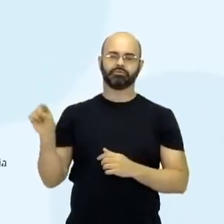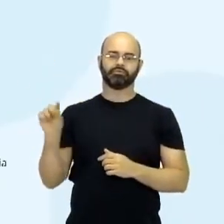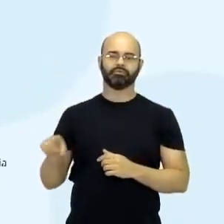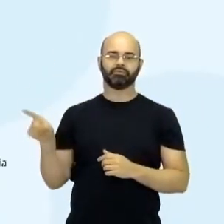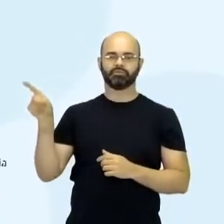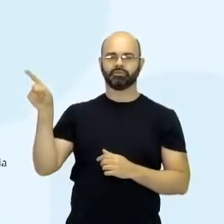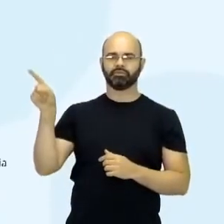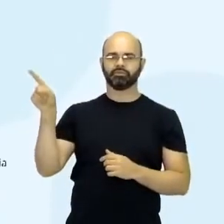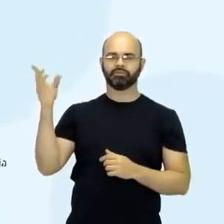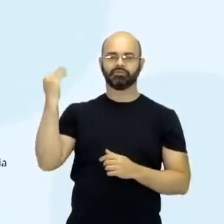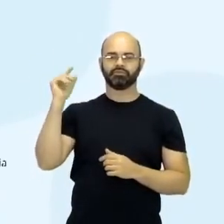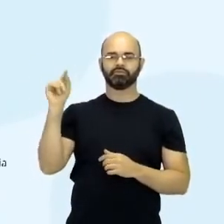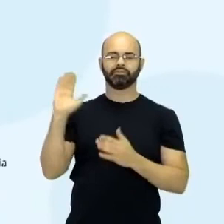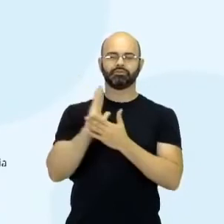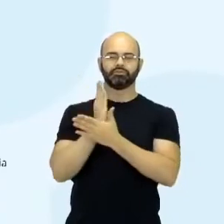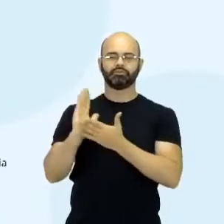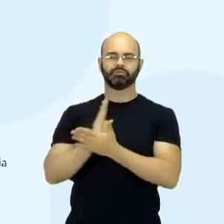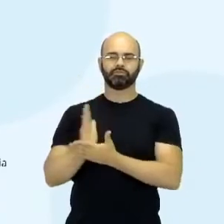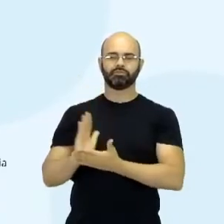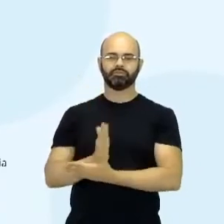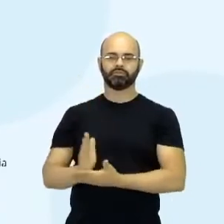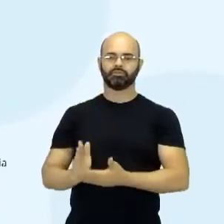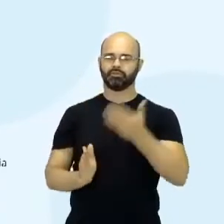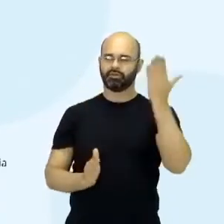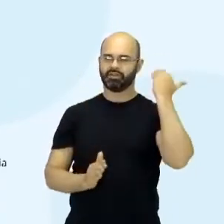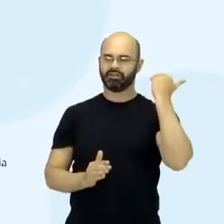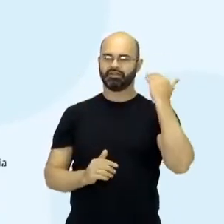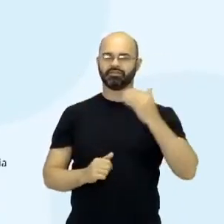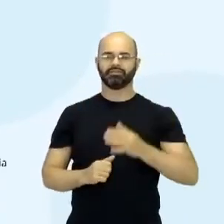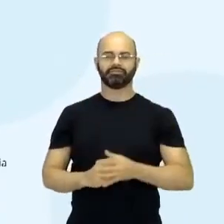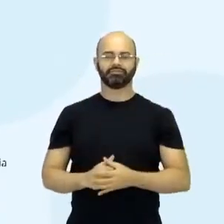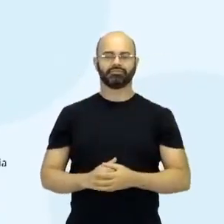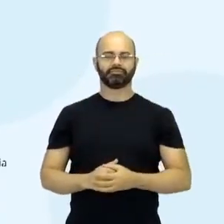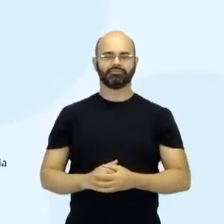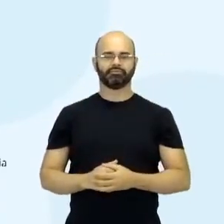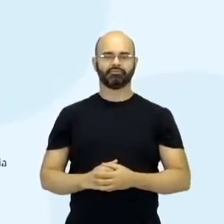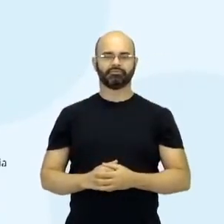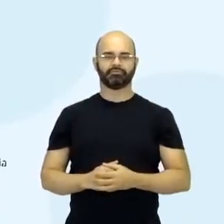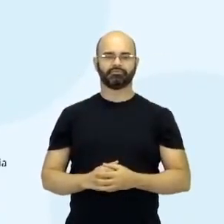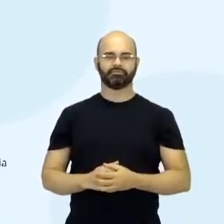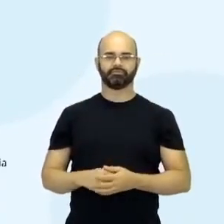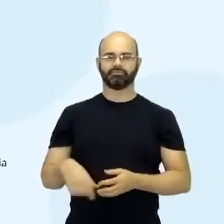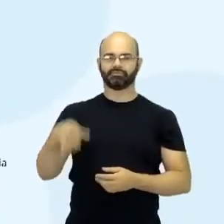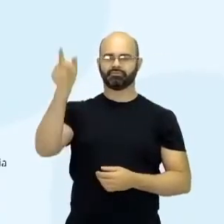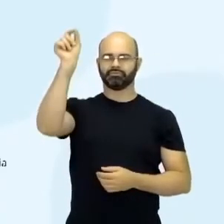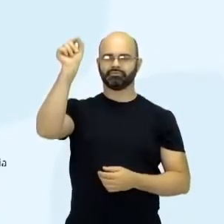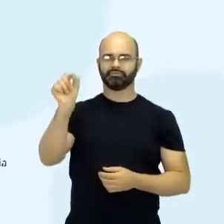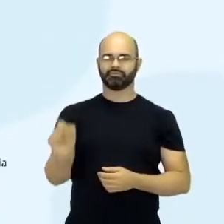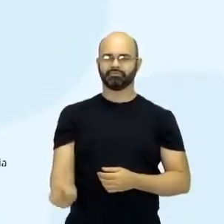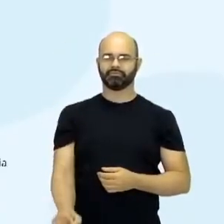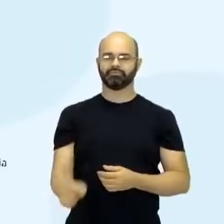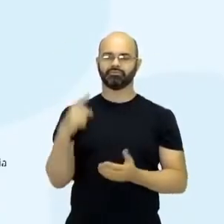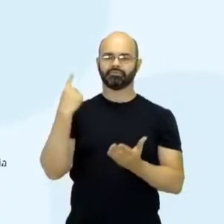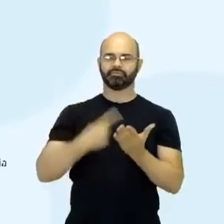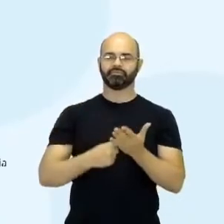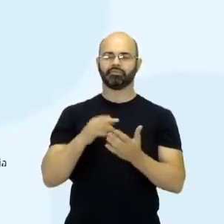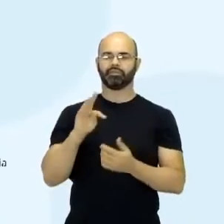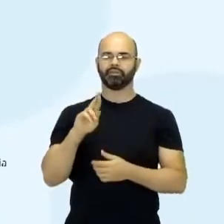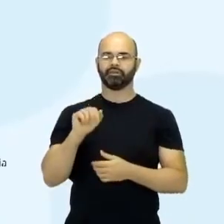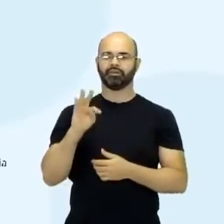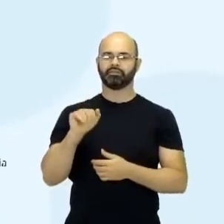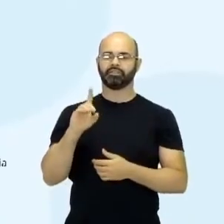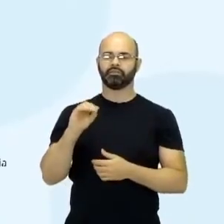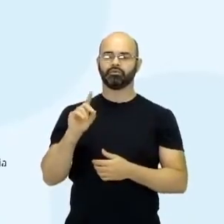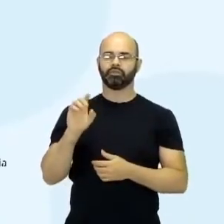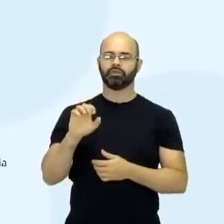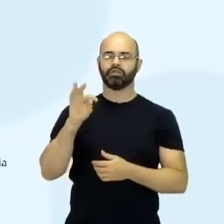Essas partes eram todas divididas, certo? Aqui essa linha era o Tratado de Tordesilhas, que dividia